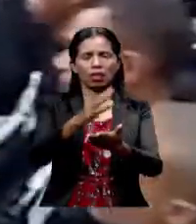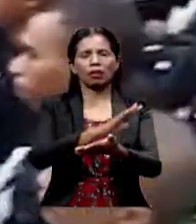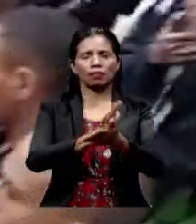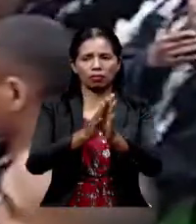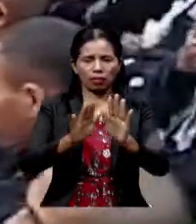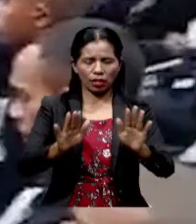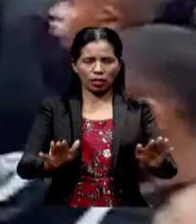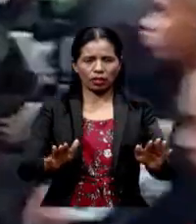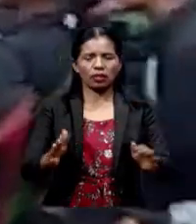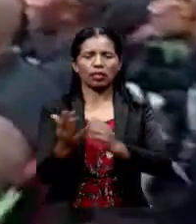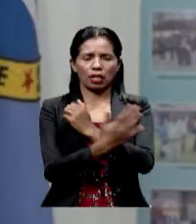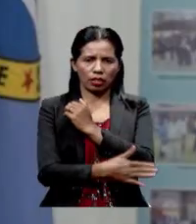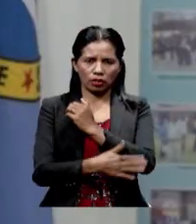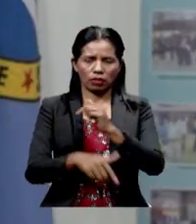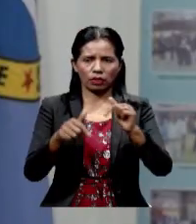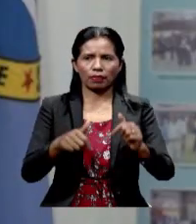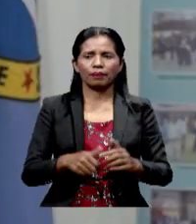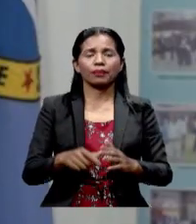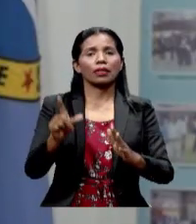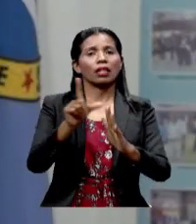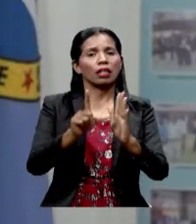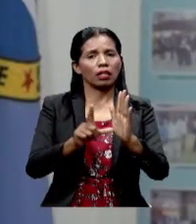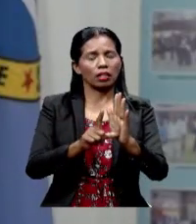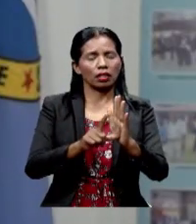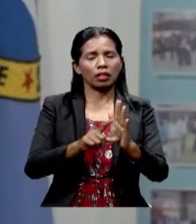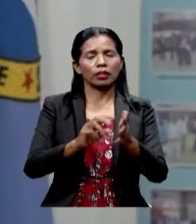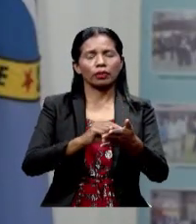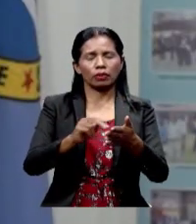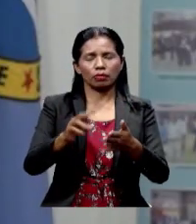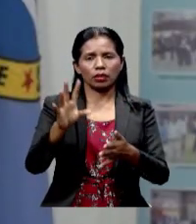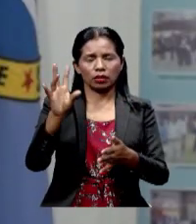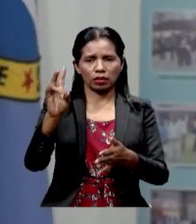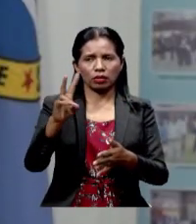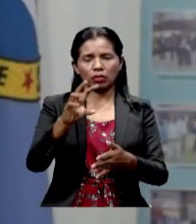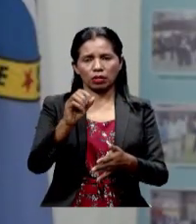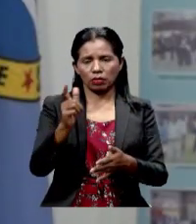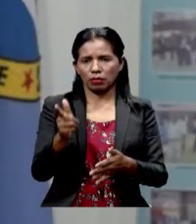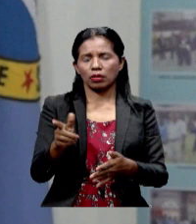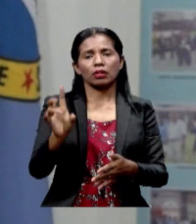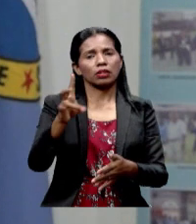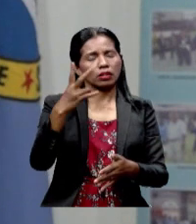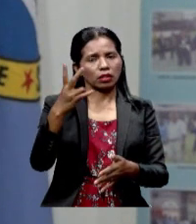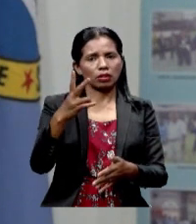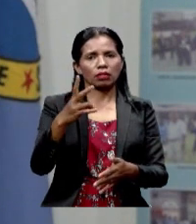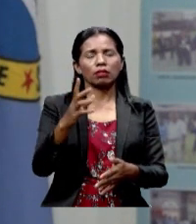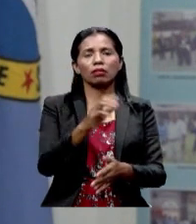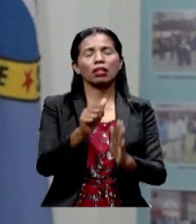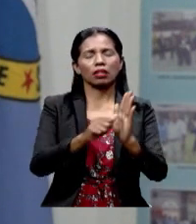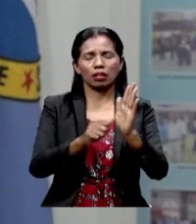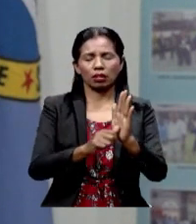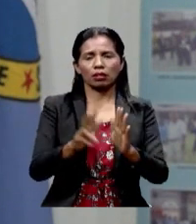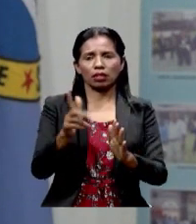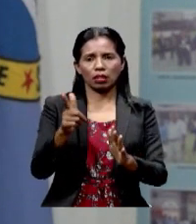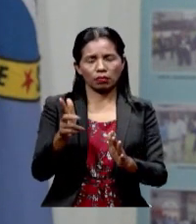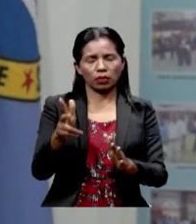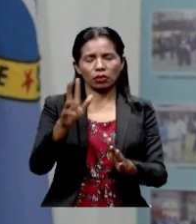estabilidade e railaran. Lei No. 5 para 2017, artigo 32, dever colaboração. Kram